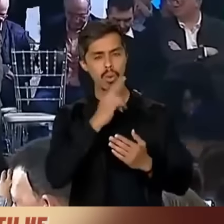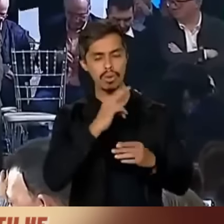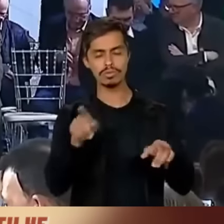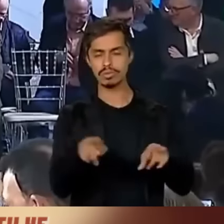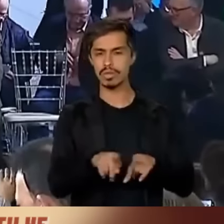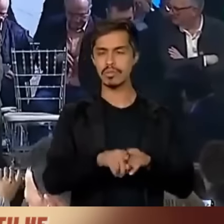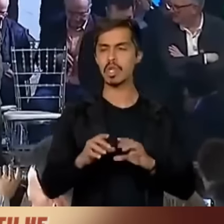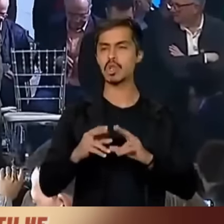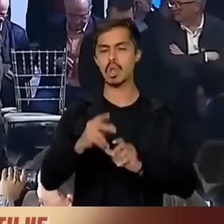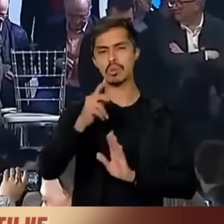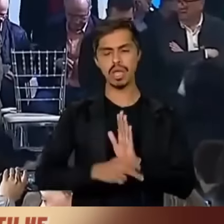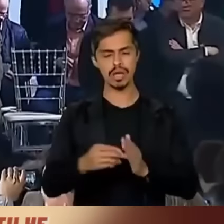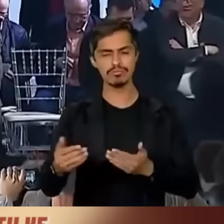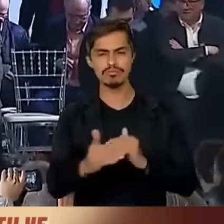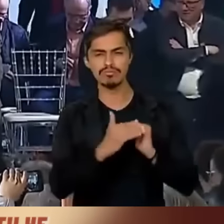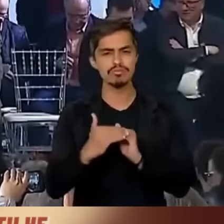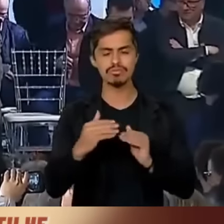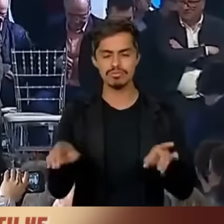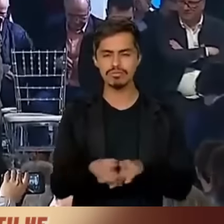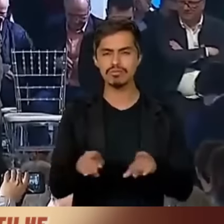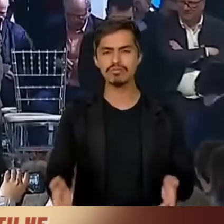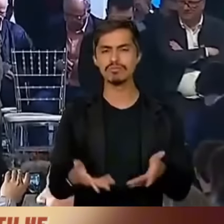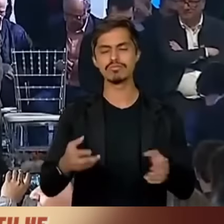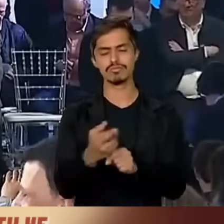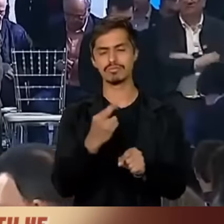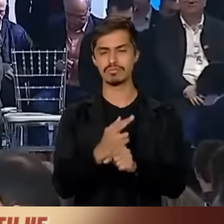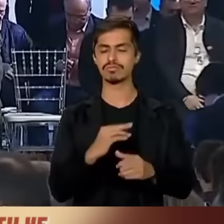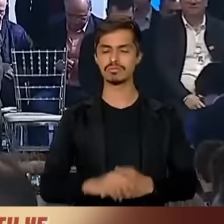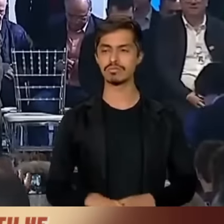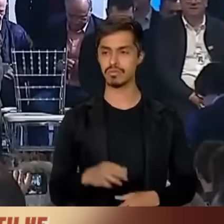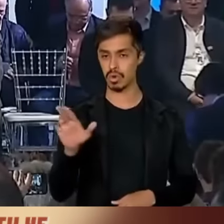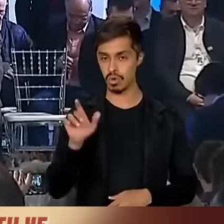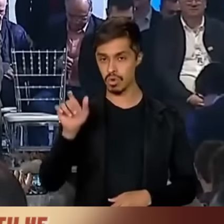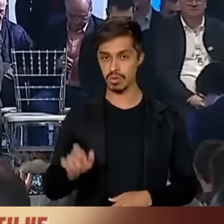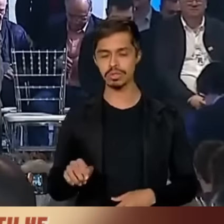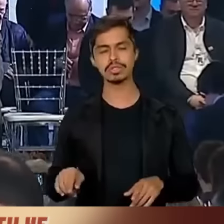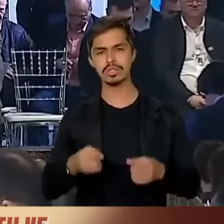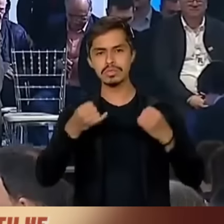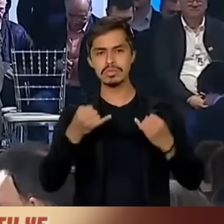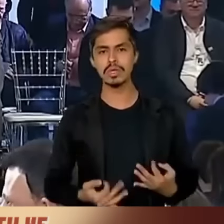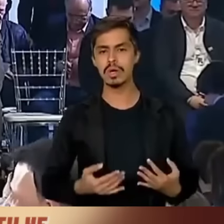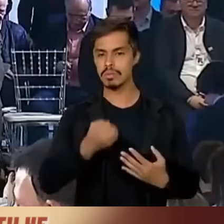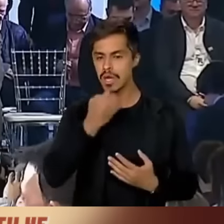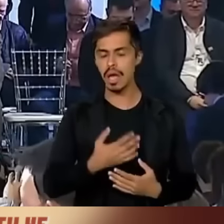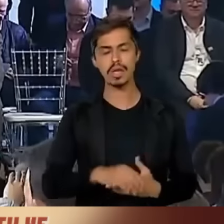esse grande programa de união e reconstrução, que para a saúde, como o presidente Lula bem colocou no